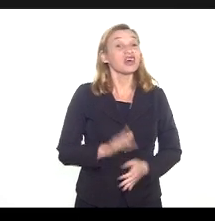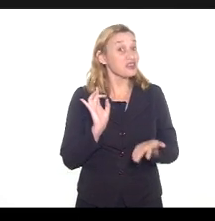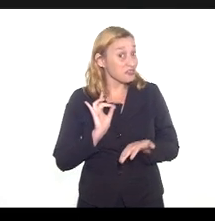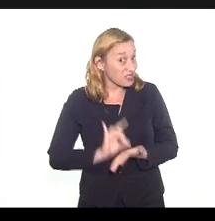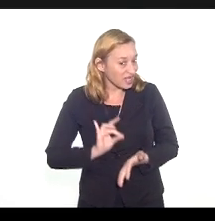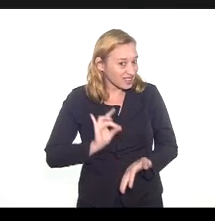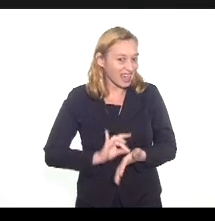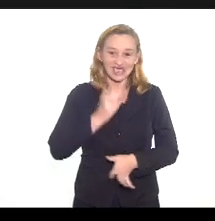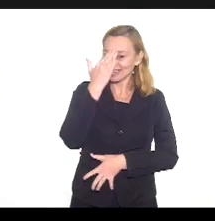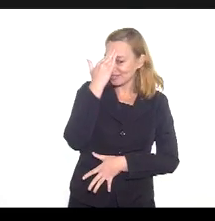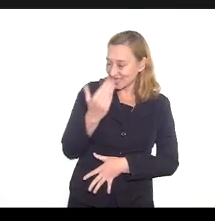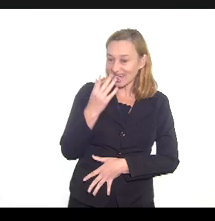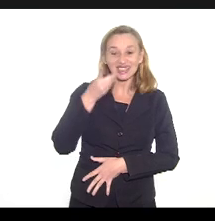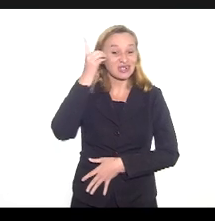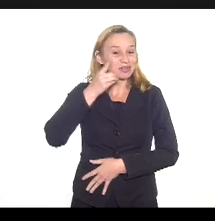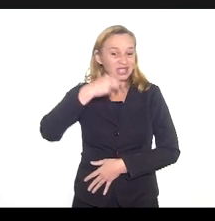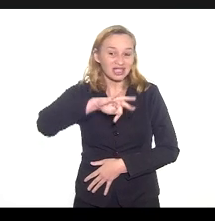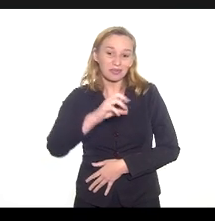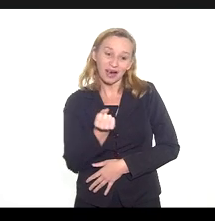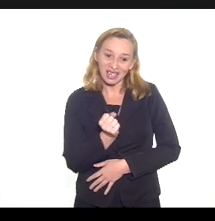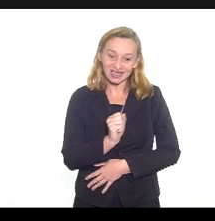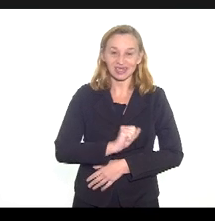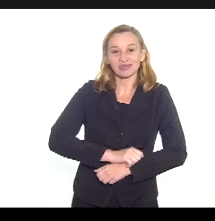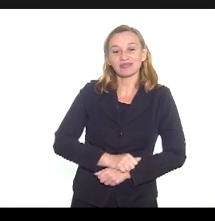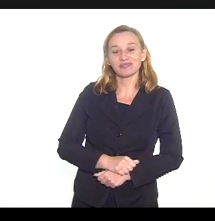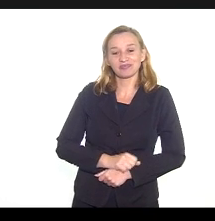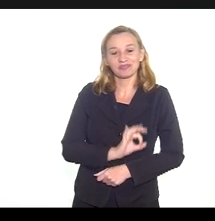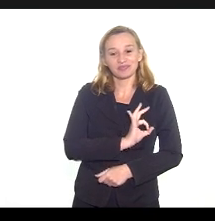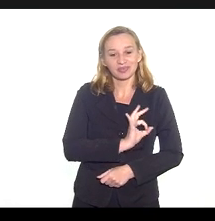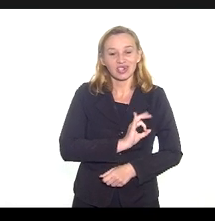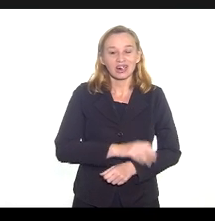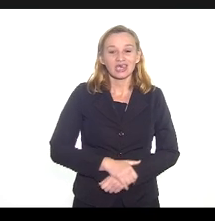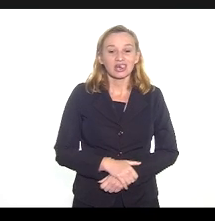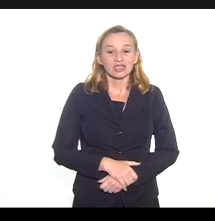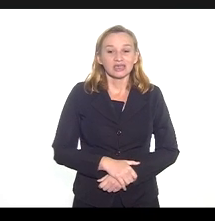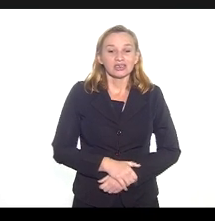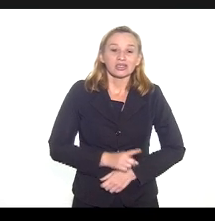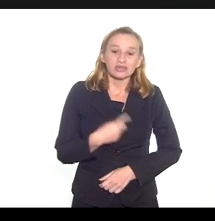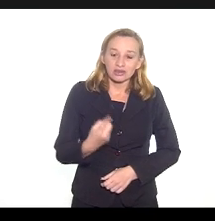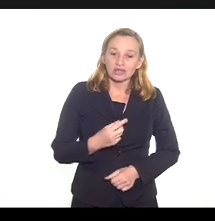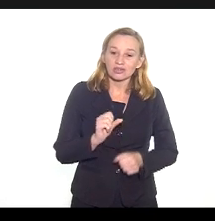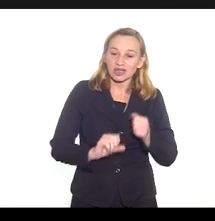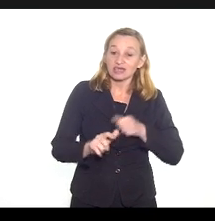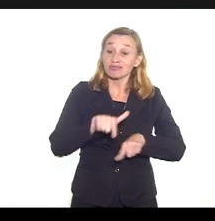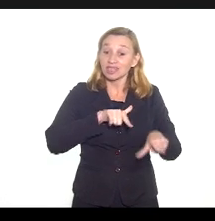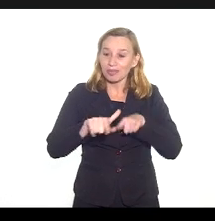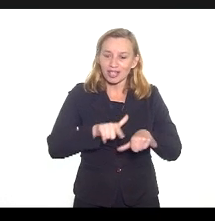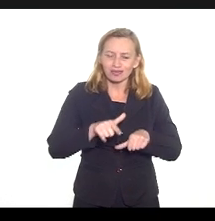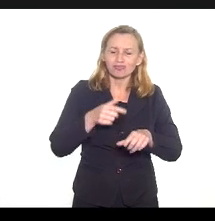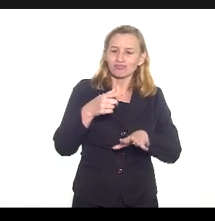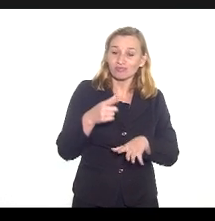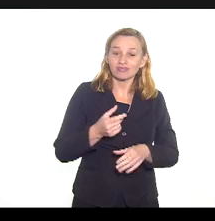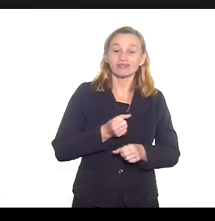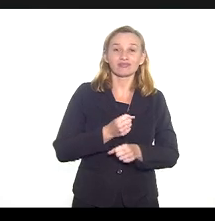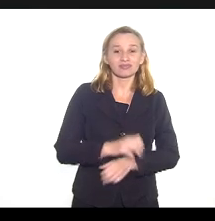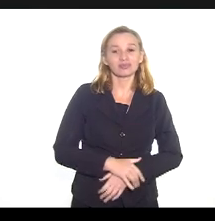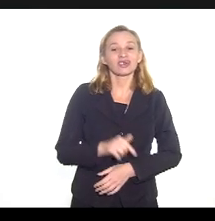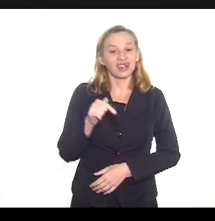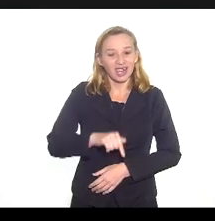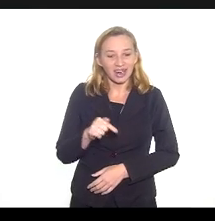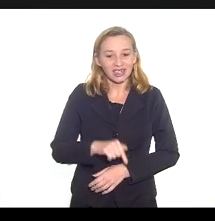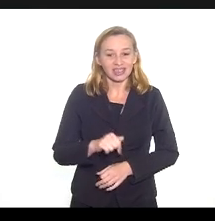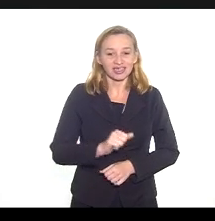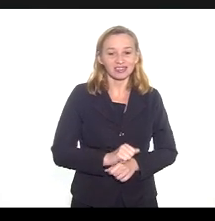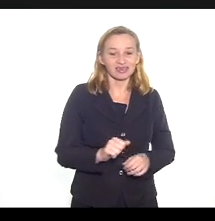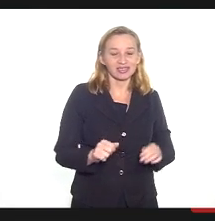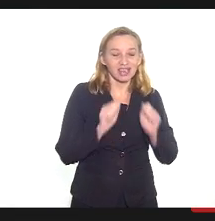Verdade. Obrigado, deputada Marta. A gente está fazendo e trabalhando muito, né, aqui no